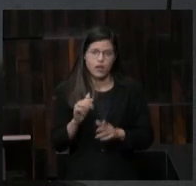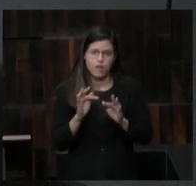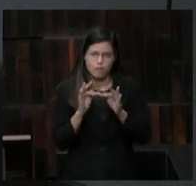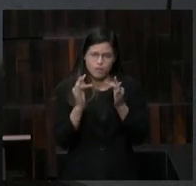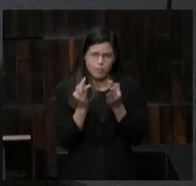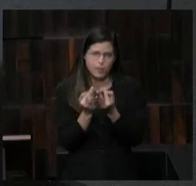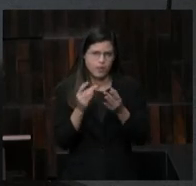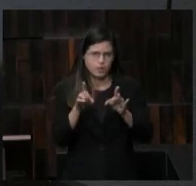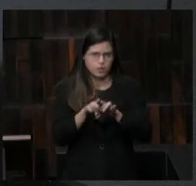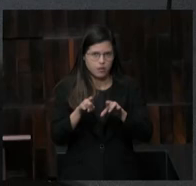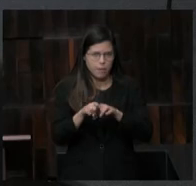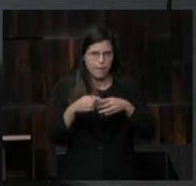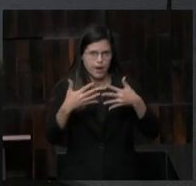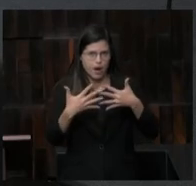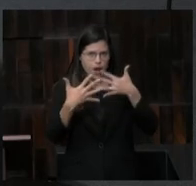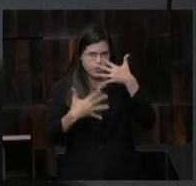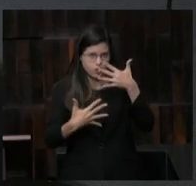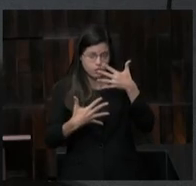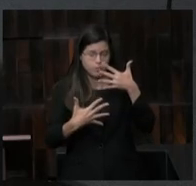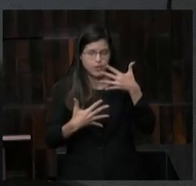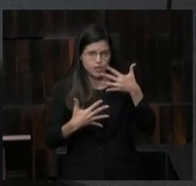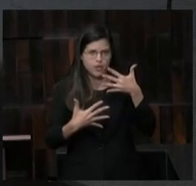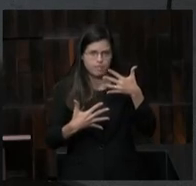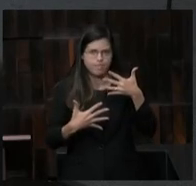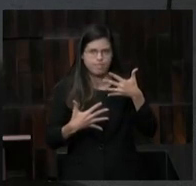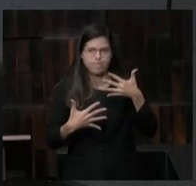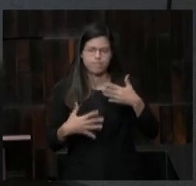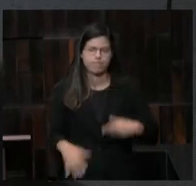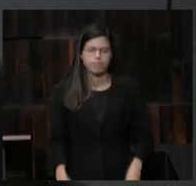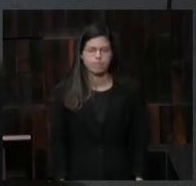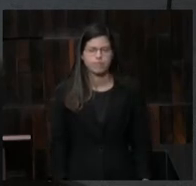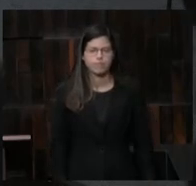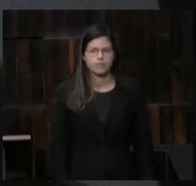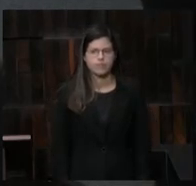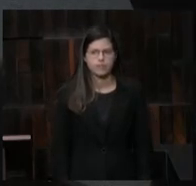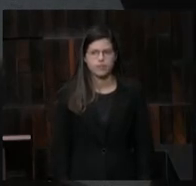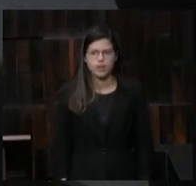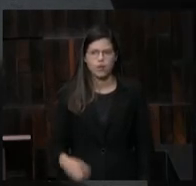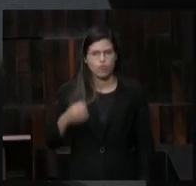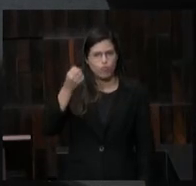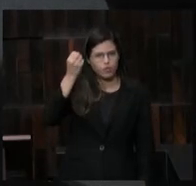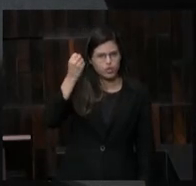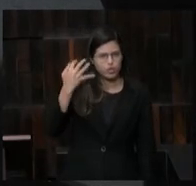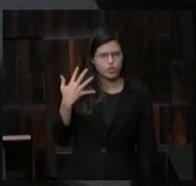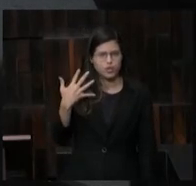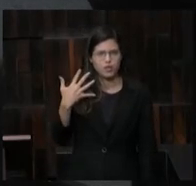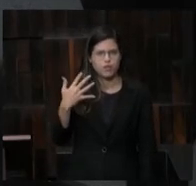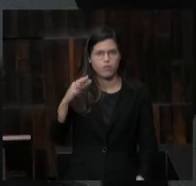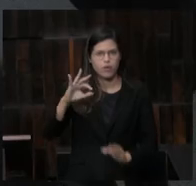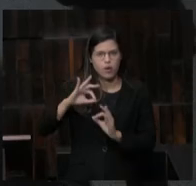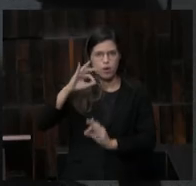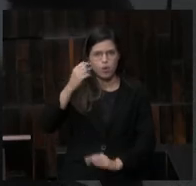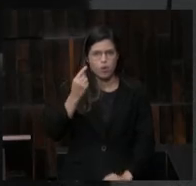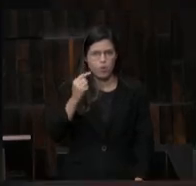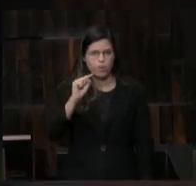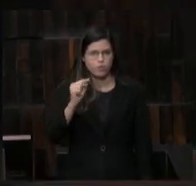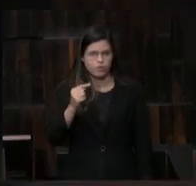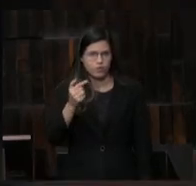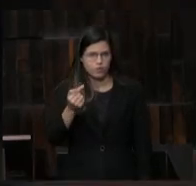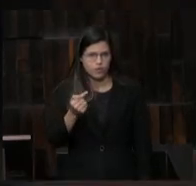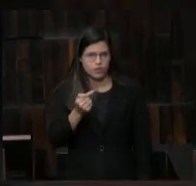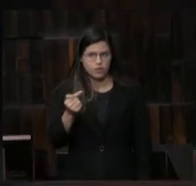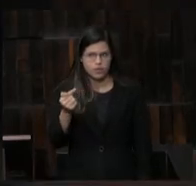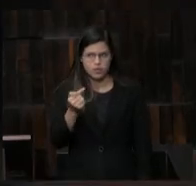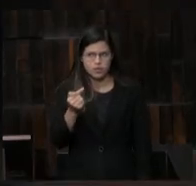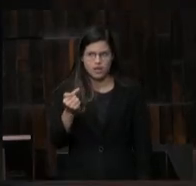atípica, nossos irmãos, família autista. Eu sou, vou me descrever, tenho 1,67m, se eu